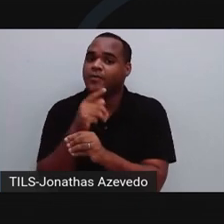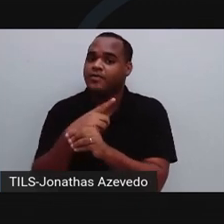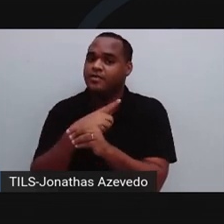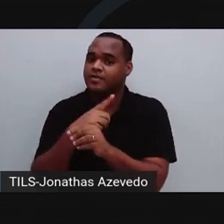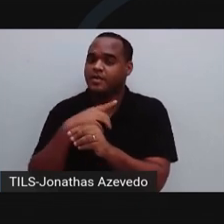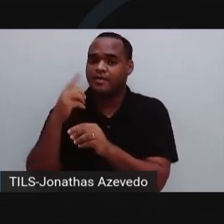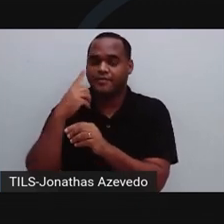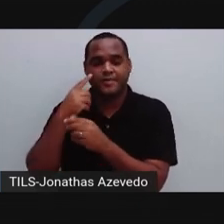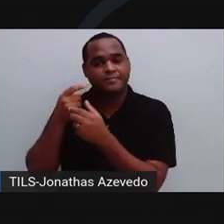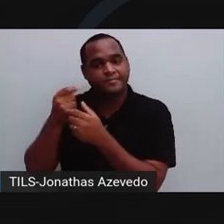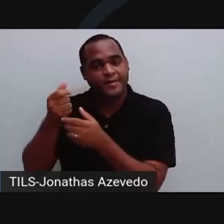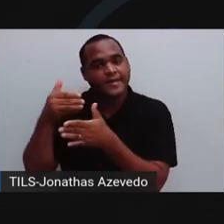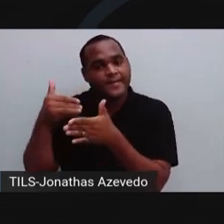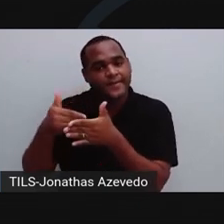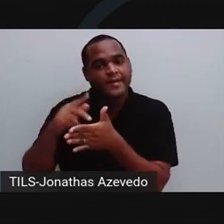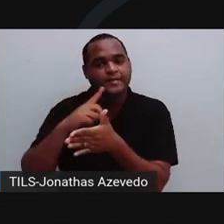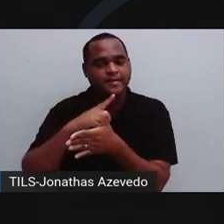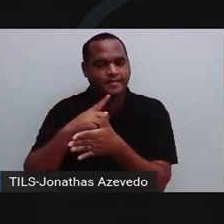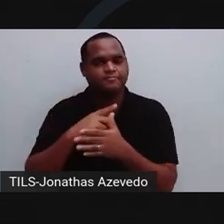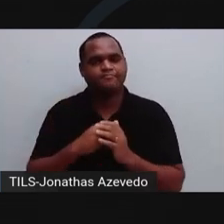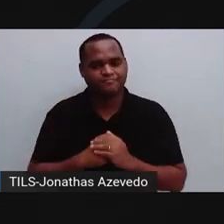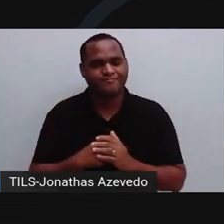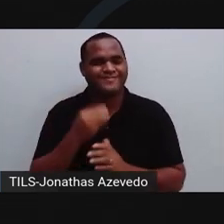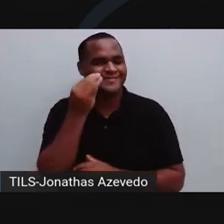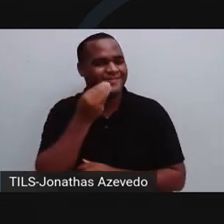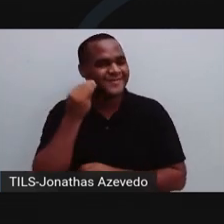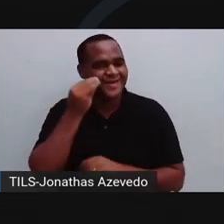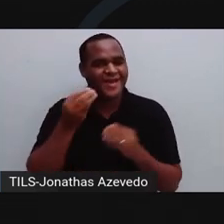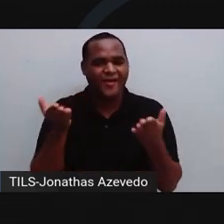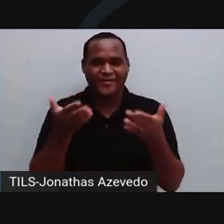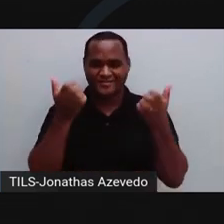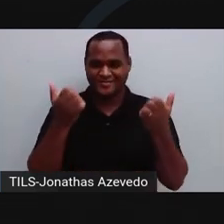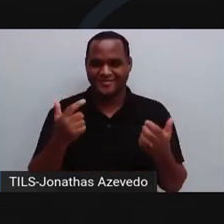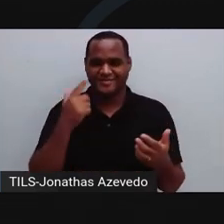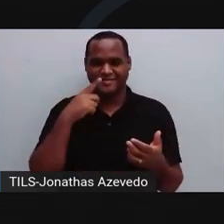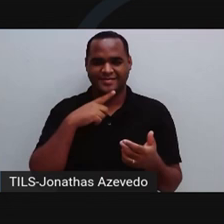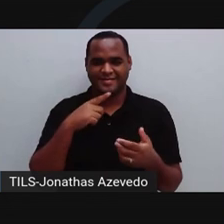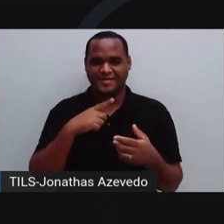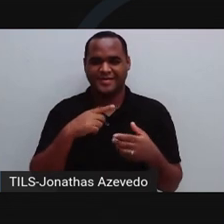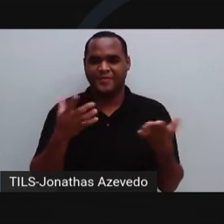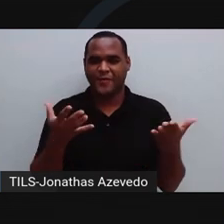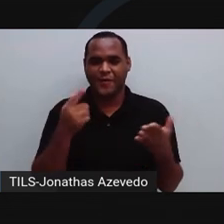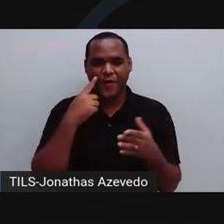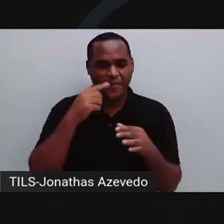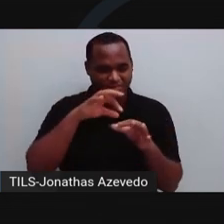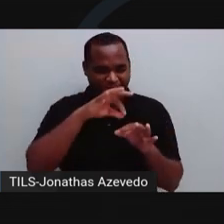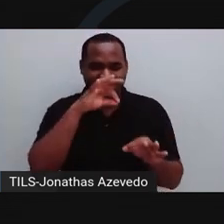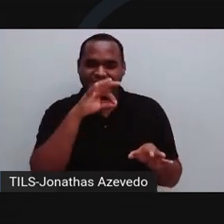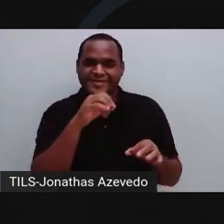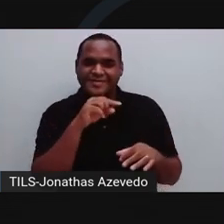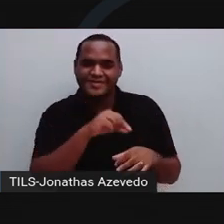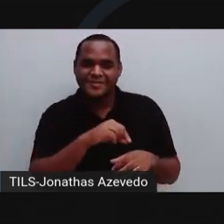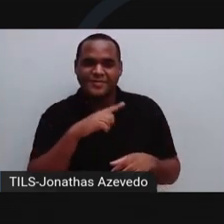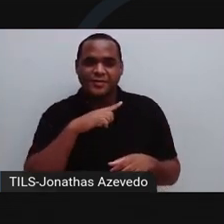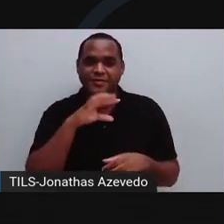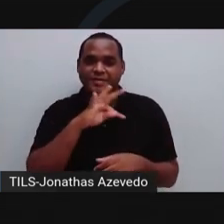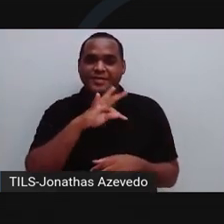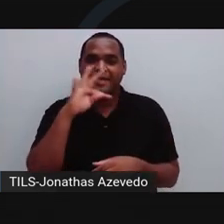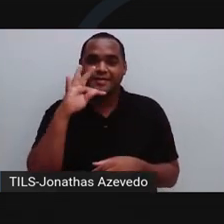no qual está a massa. Com o nosso experimento de hoje, fizemos um termômetro caseiro. Um